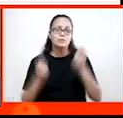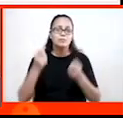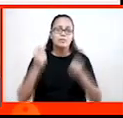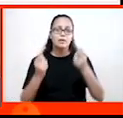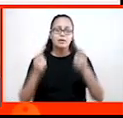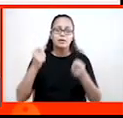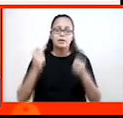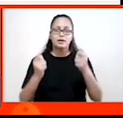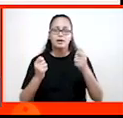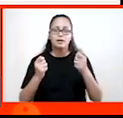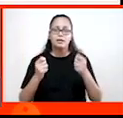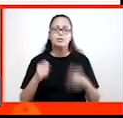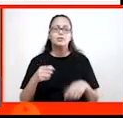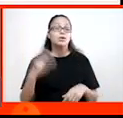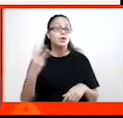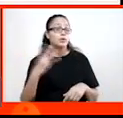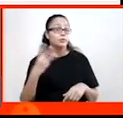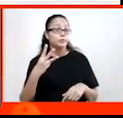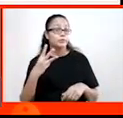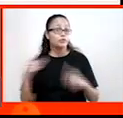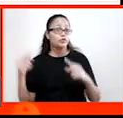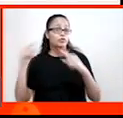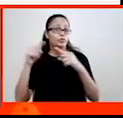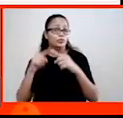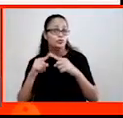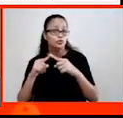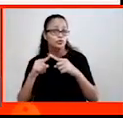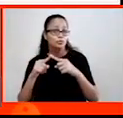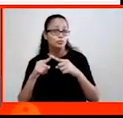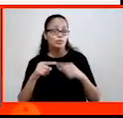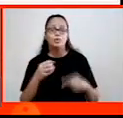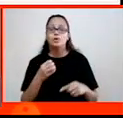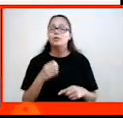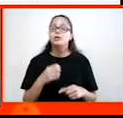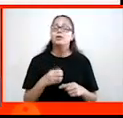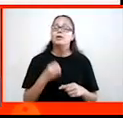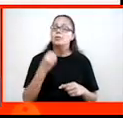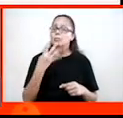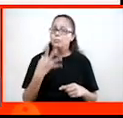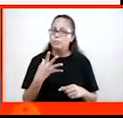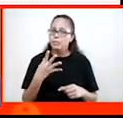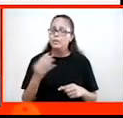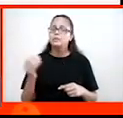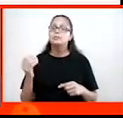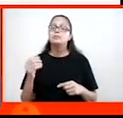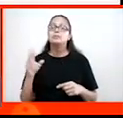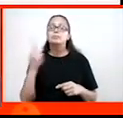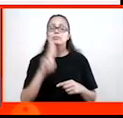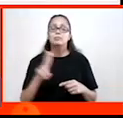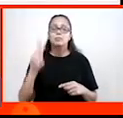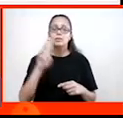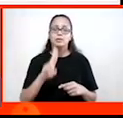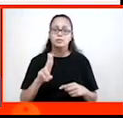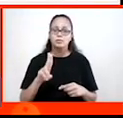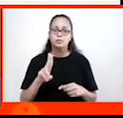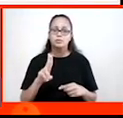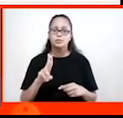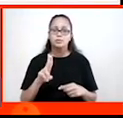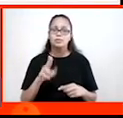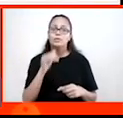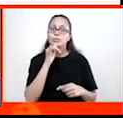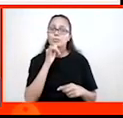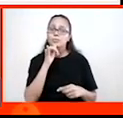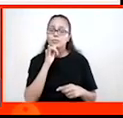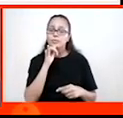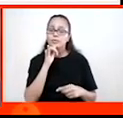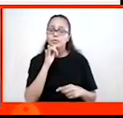nós temos, então, o terceiro tipo de indústria, que é a indústria de bens de consumo ou a indústria leve. Ela produz para o mercado consumidor bens duráveis, por exemplo,